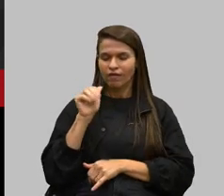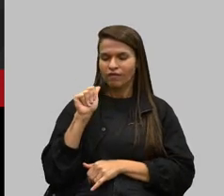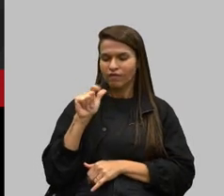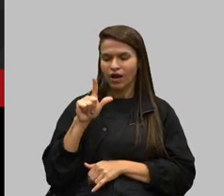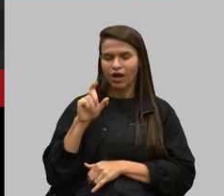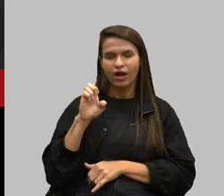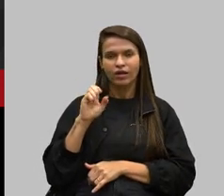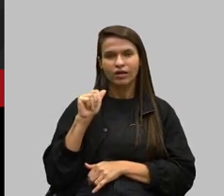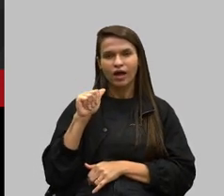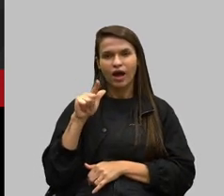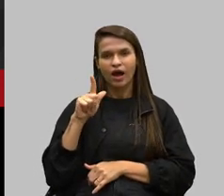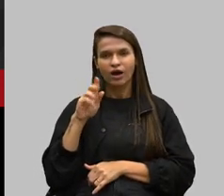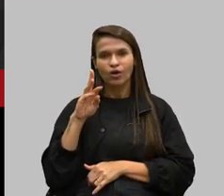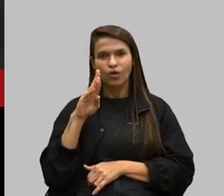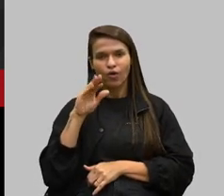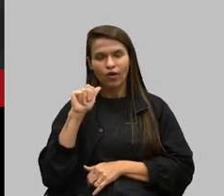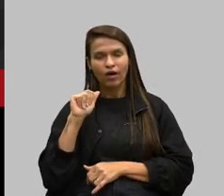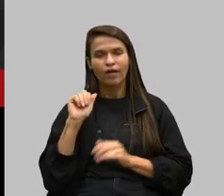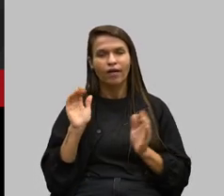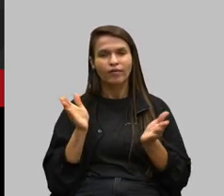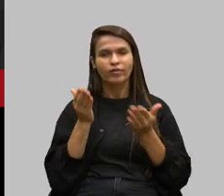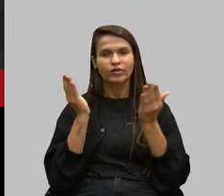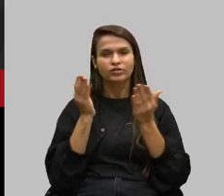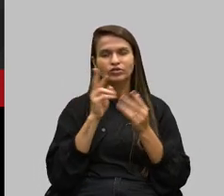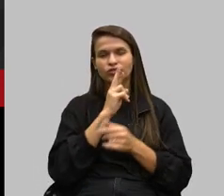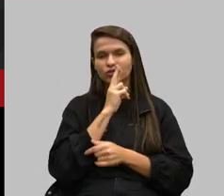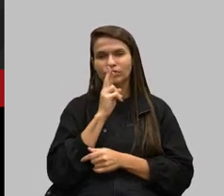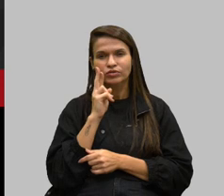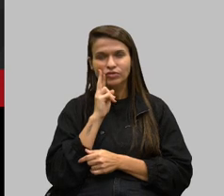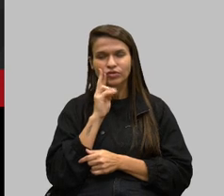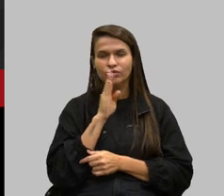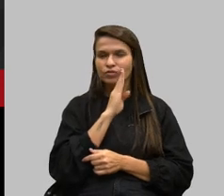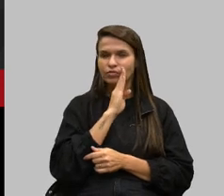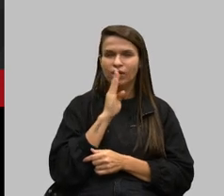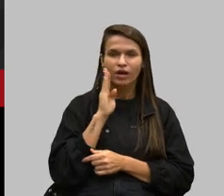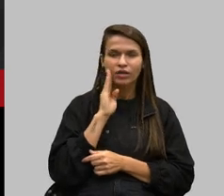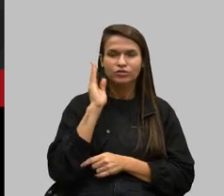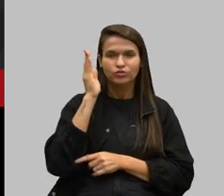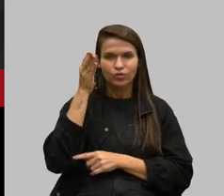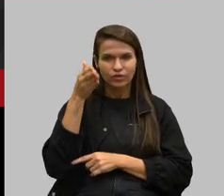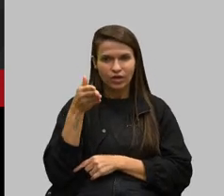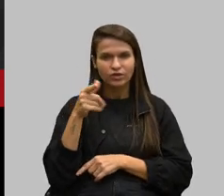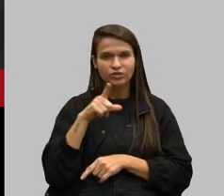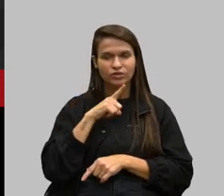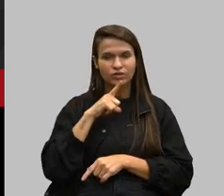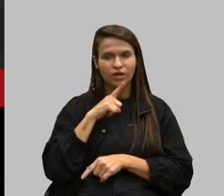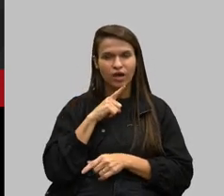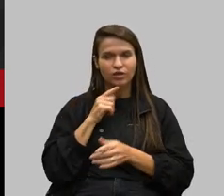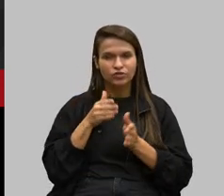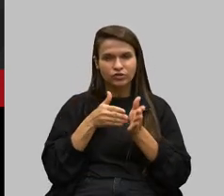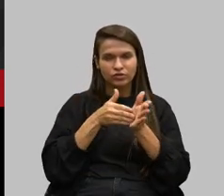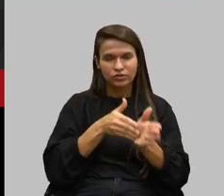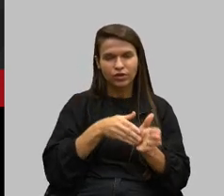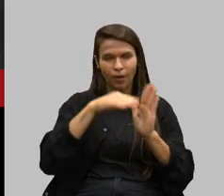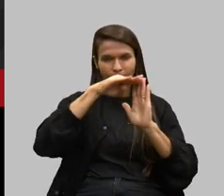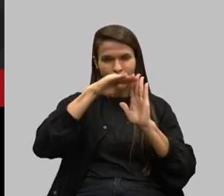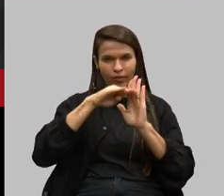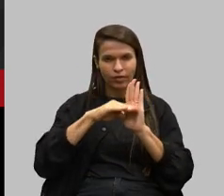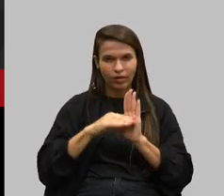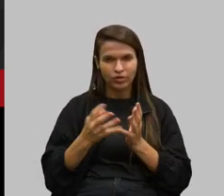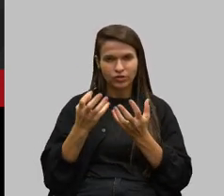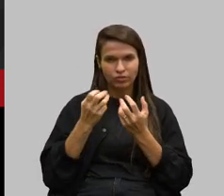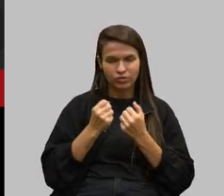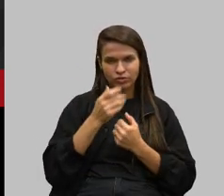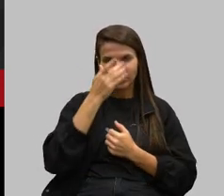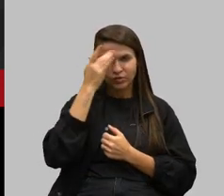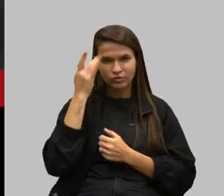para estimular que que os restaurantes os bares os hotéis tenham eh sigam um protocolo de acolhimento de pessoas